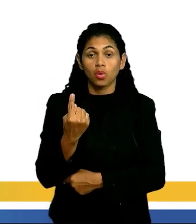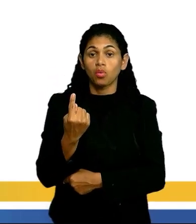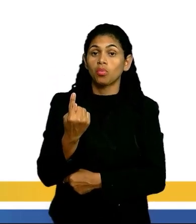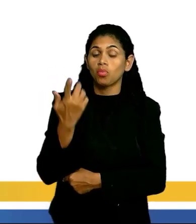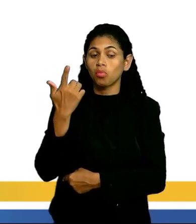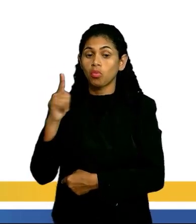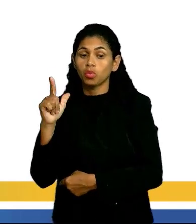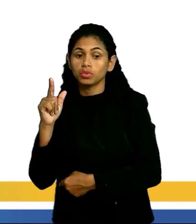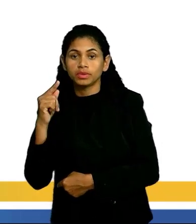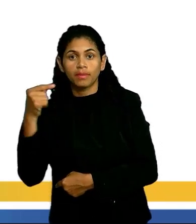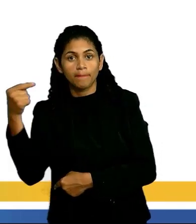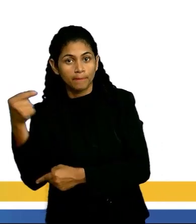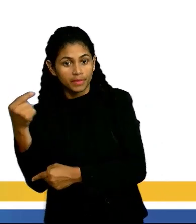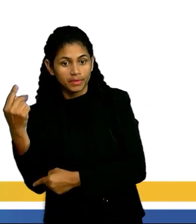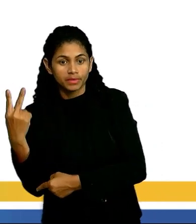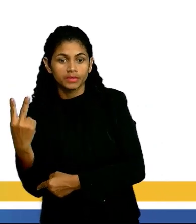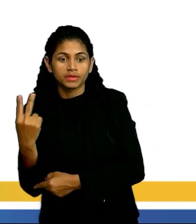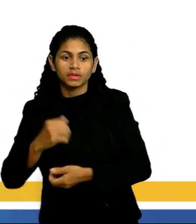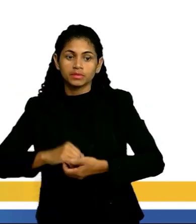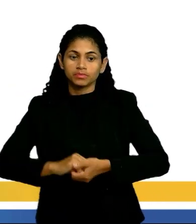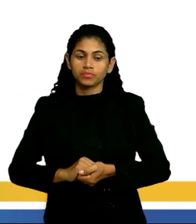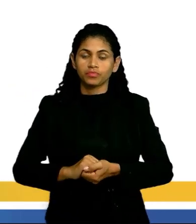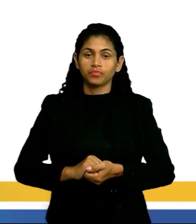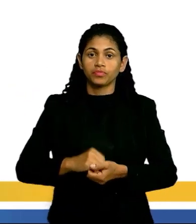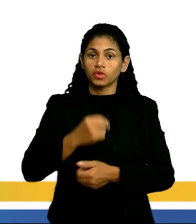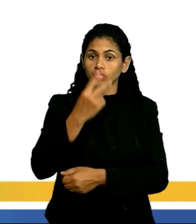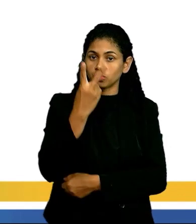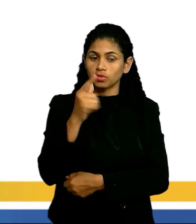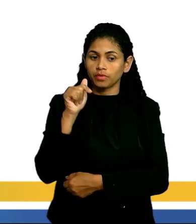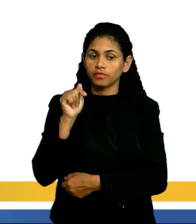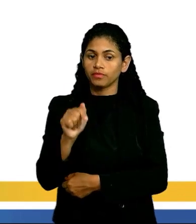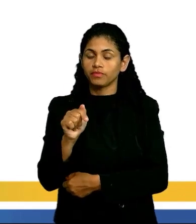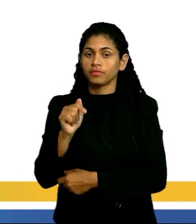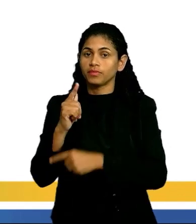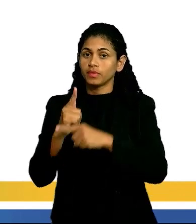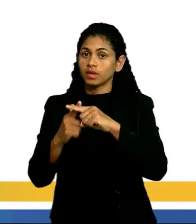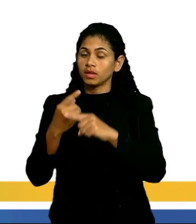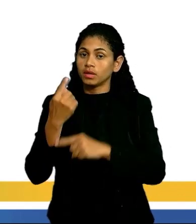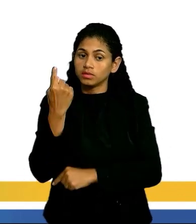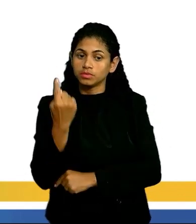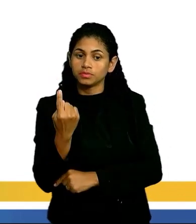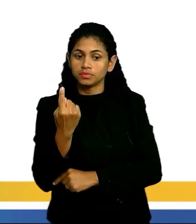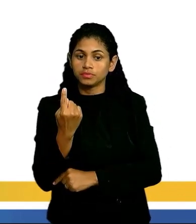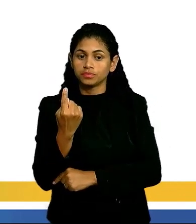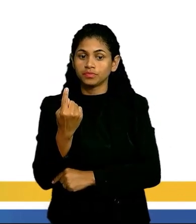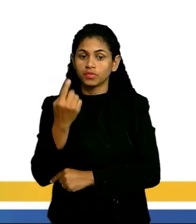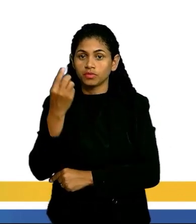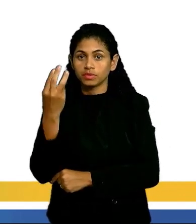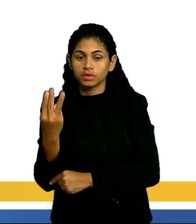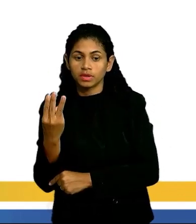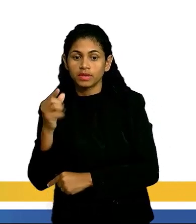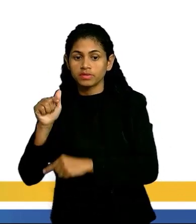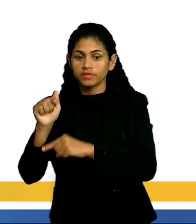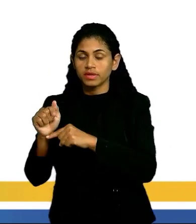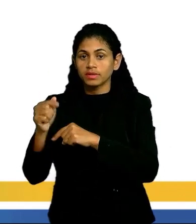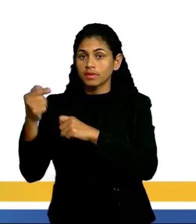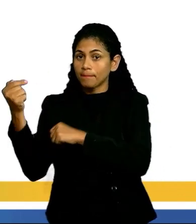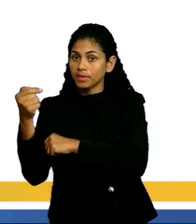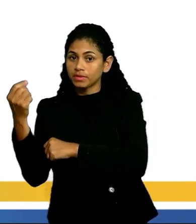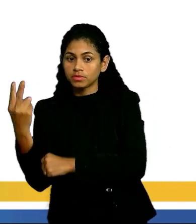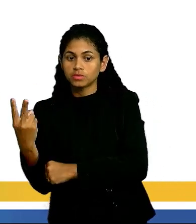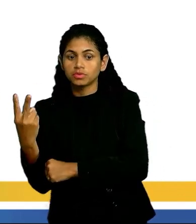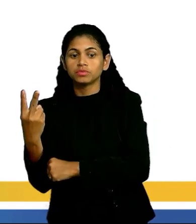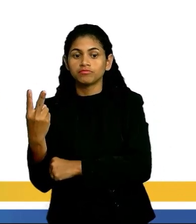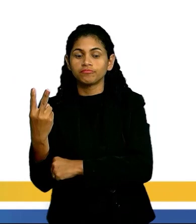então eu tenho 2 sódios, então vai ser 2 vezes 1, que vai dar mais 2. E é O3, então 3 vezes menos 2 vai dar menos